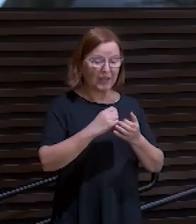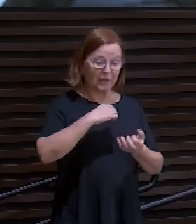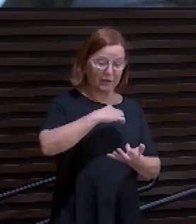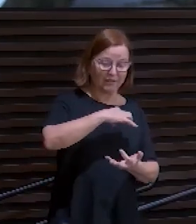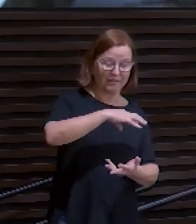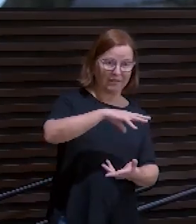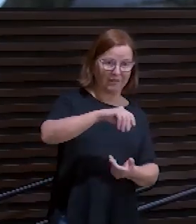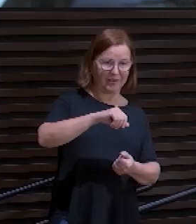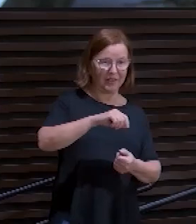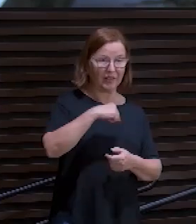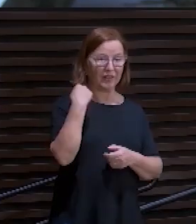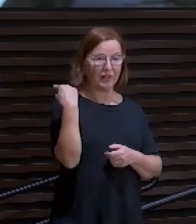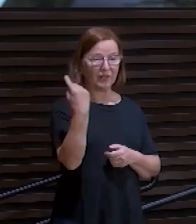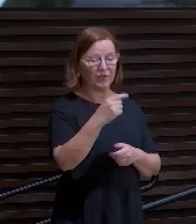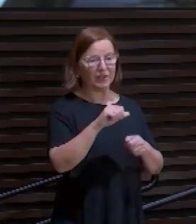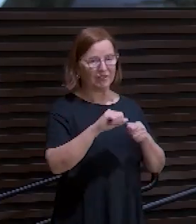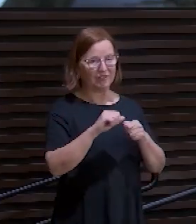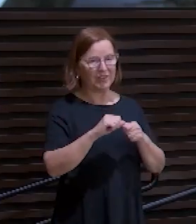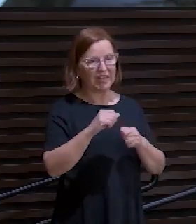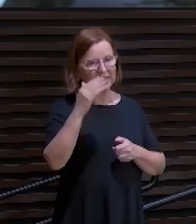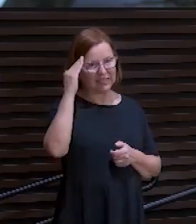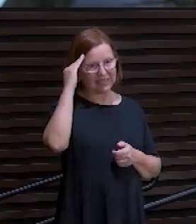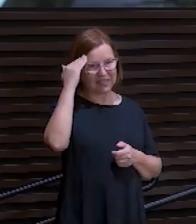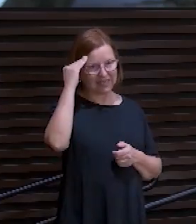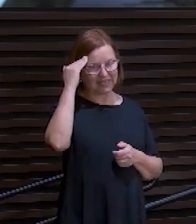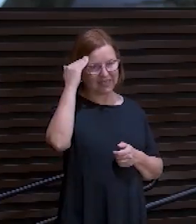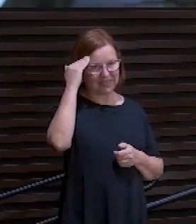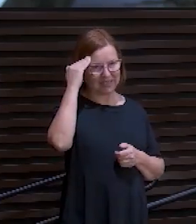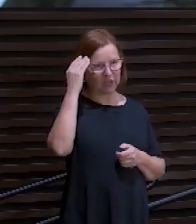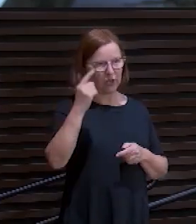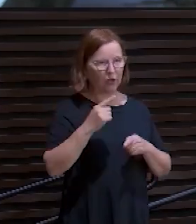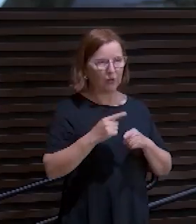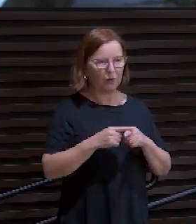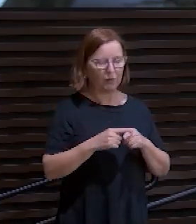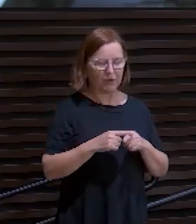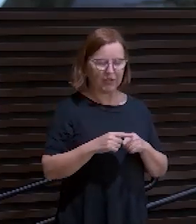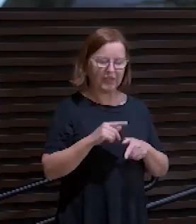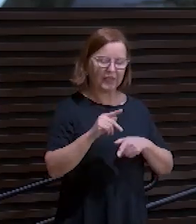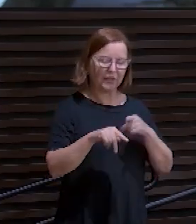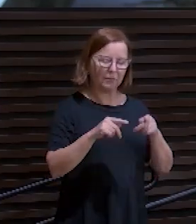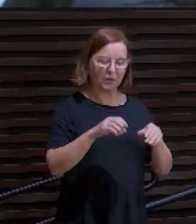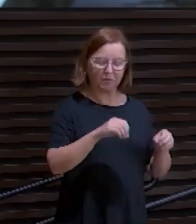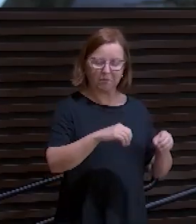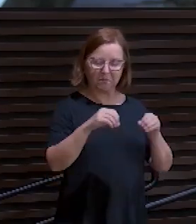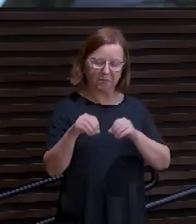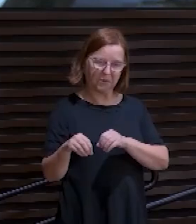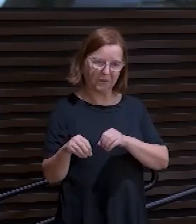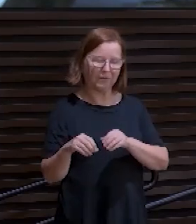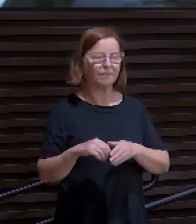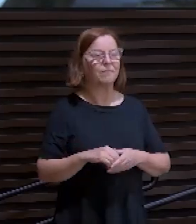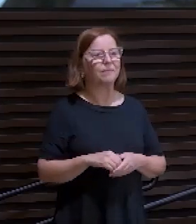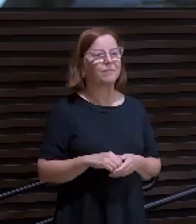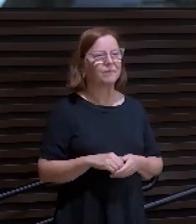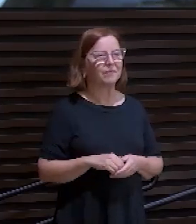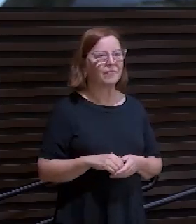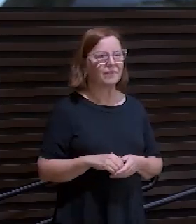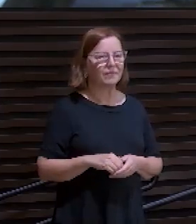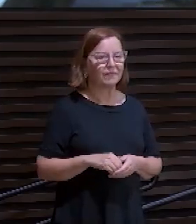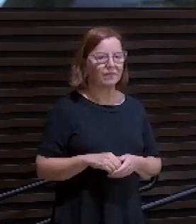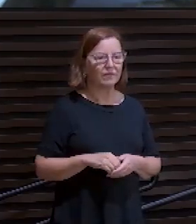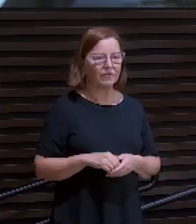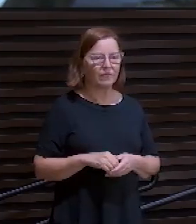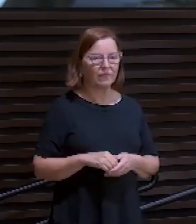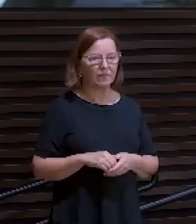faz entender por que descer, por que subir. Porque quando Deus foi levar o povo do Egito